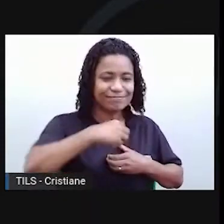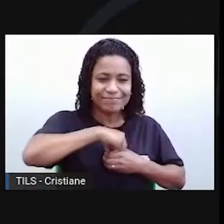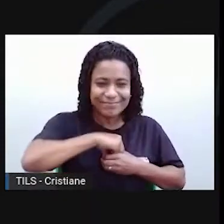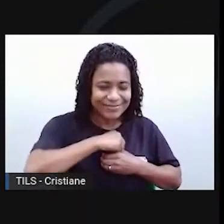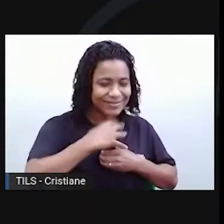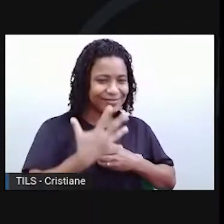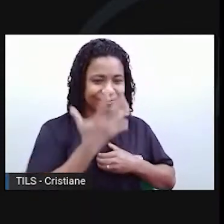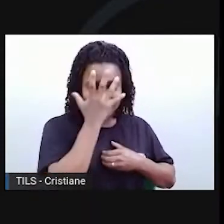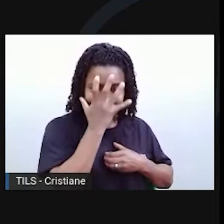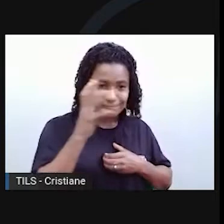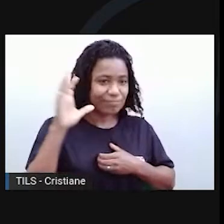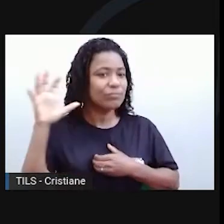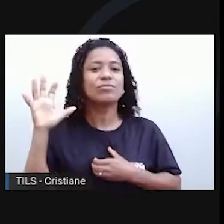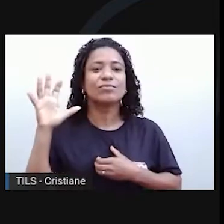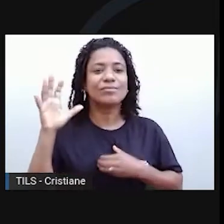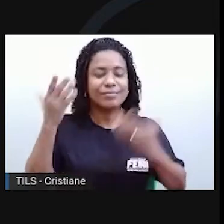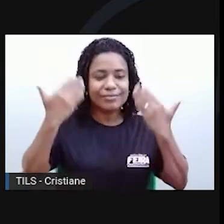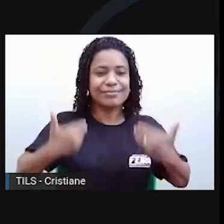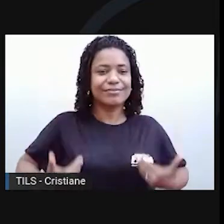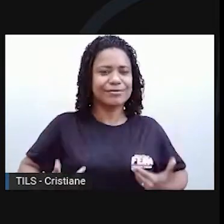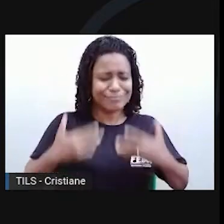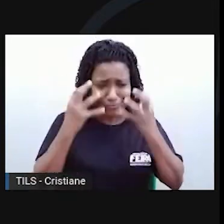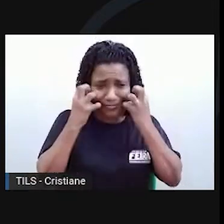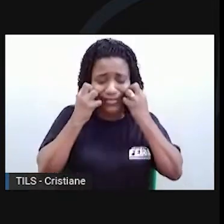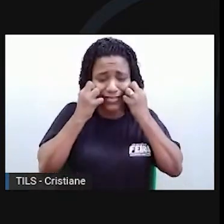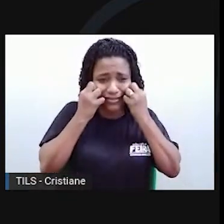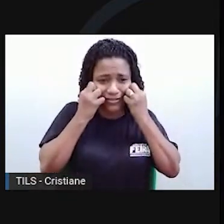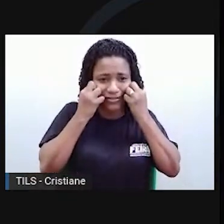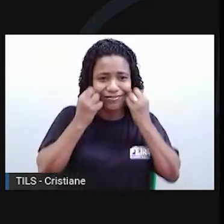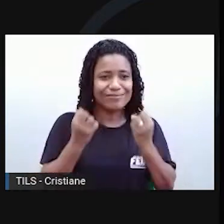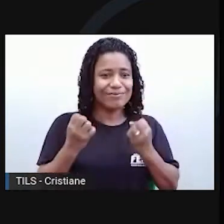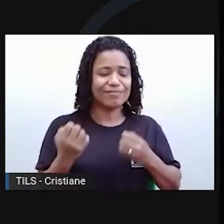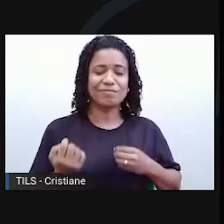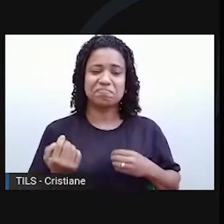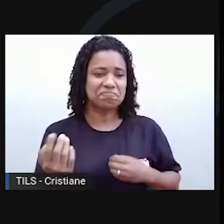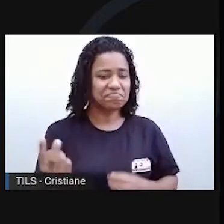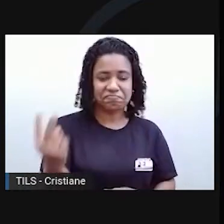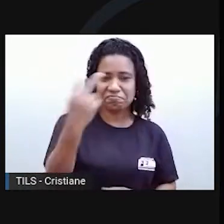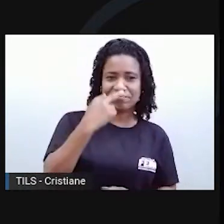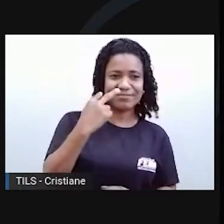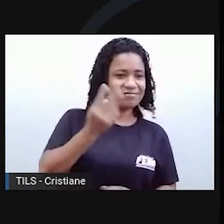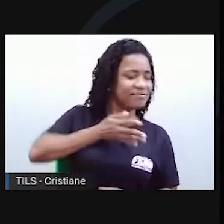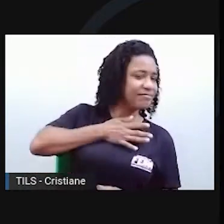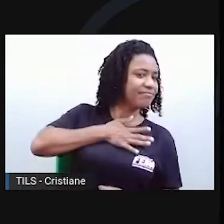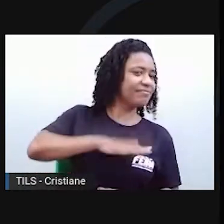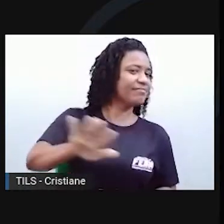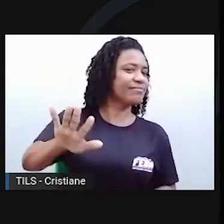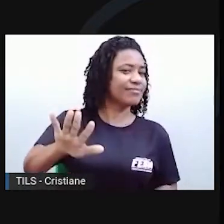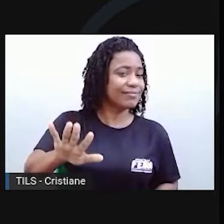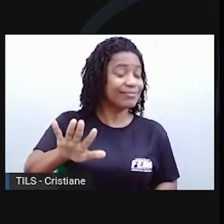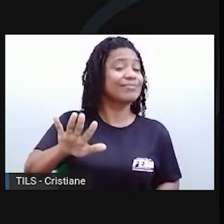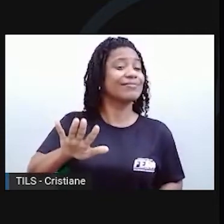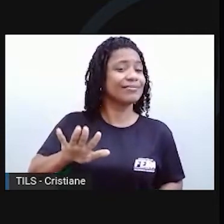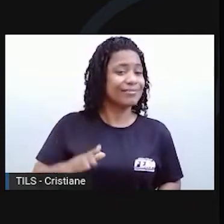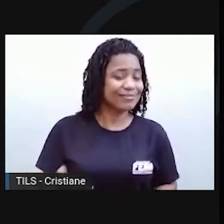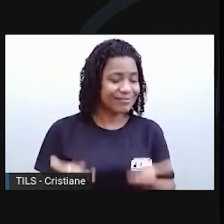também. Se eu não sou aquilo que convém, a gente tem que se enxergar